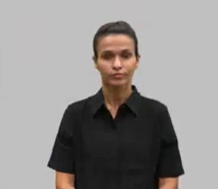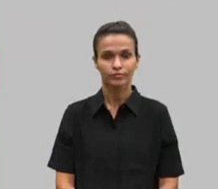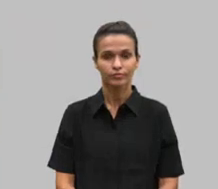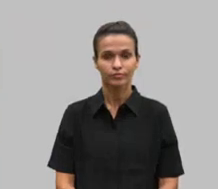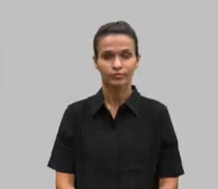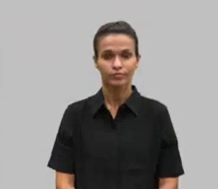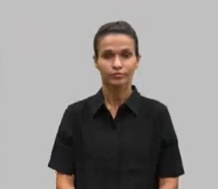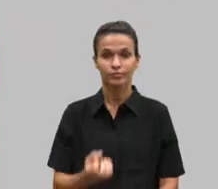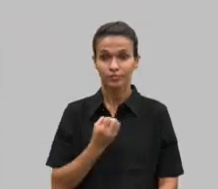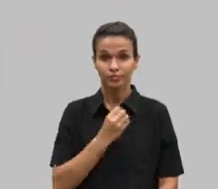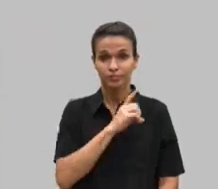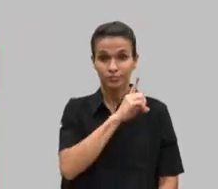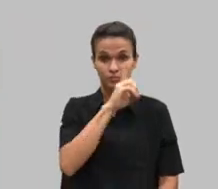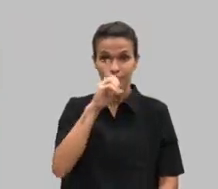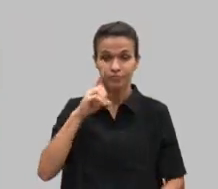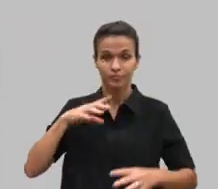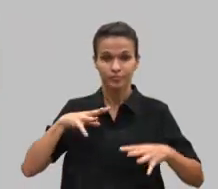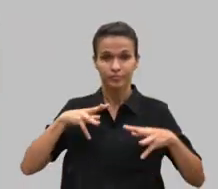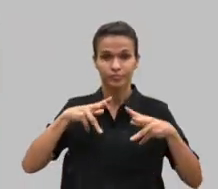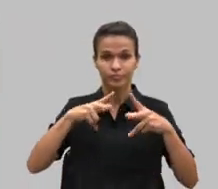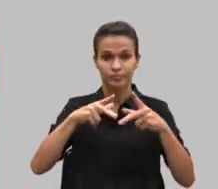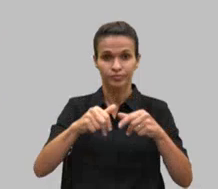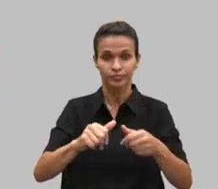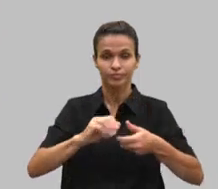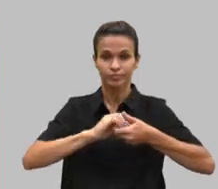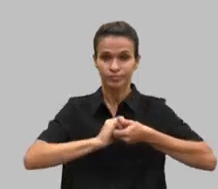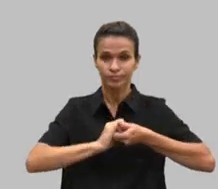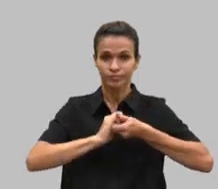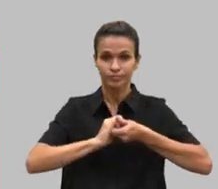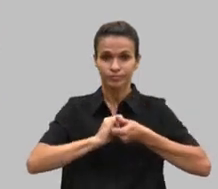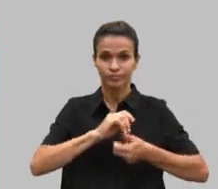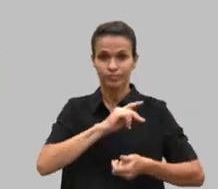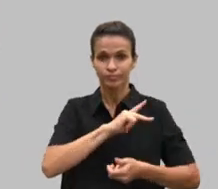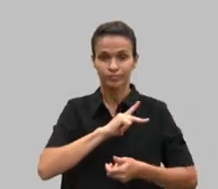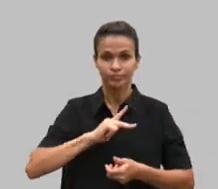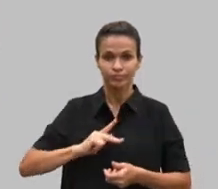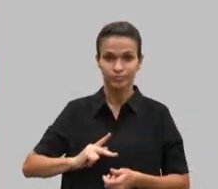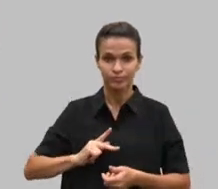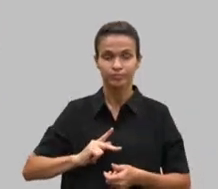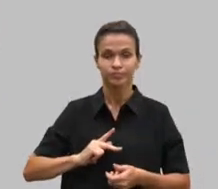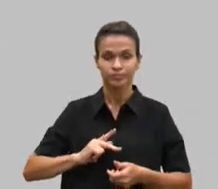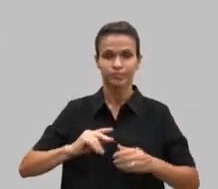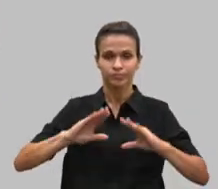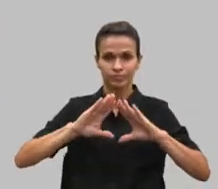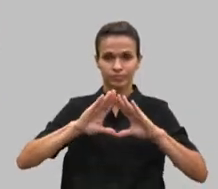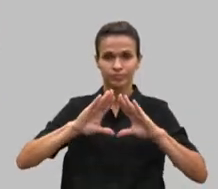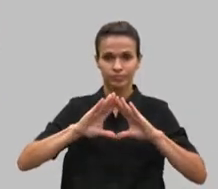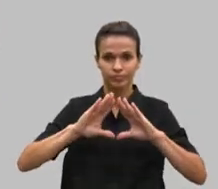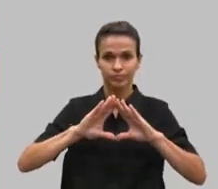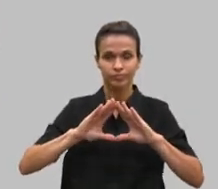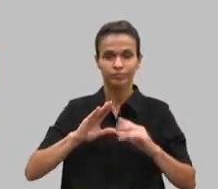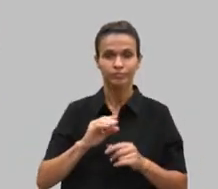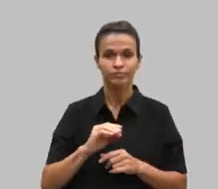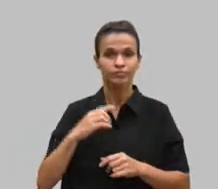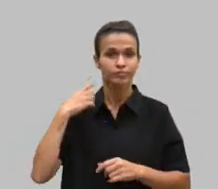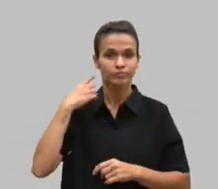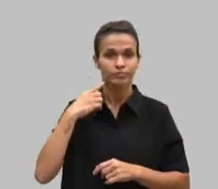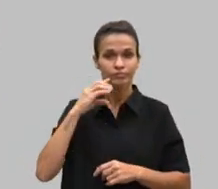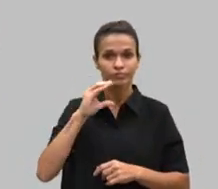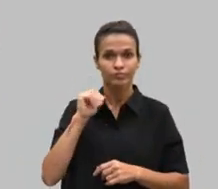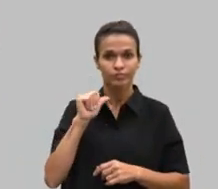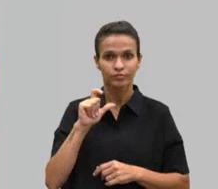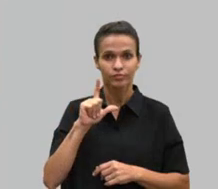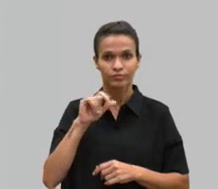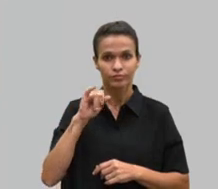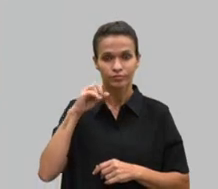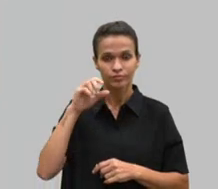Bom dia a todas e a todos cumprimenta o presidente da Assembleia Legislativa de Minas Deputado Tadeu Martins Leite em nome de quem